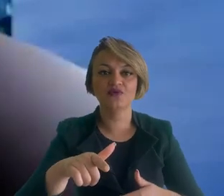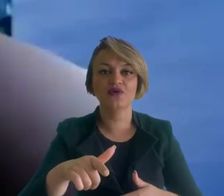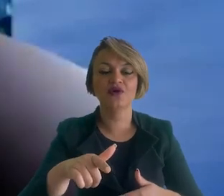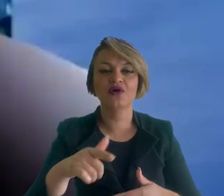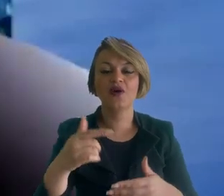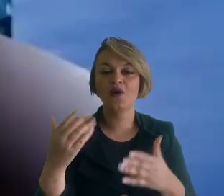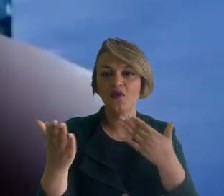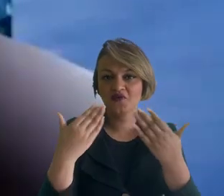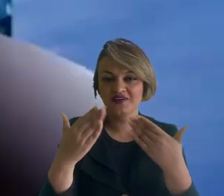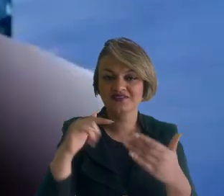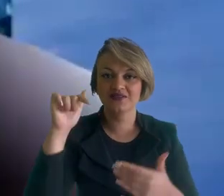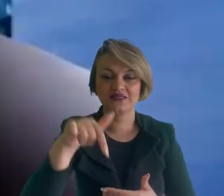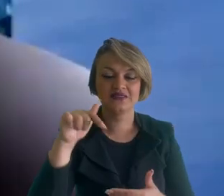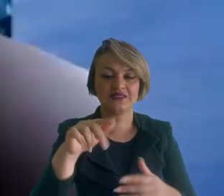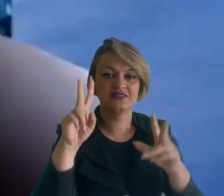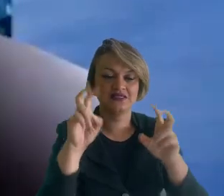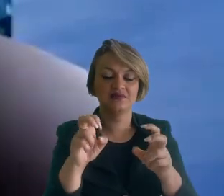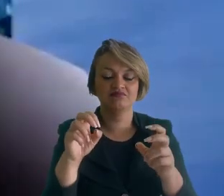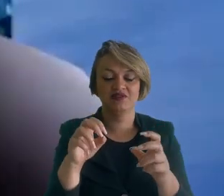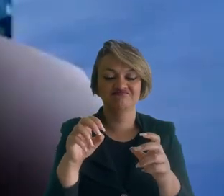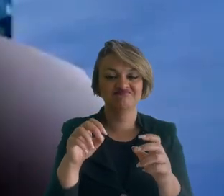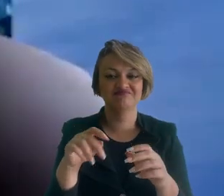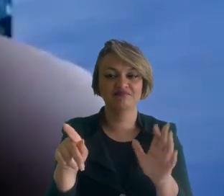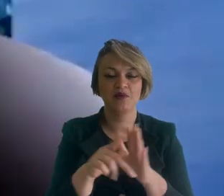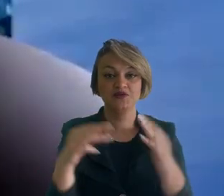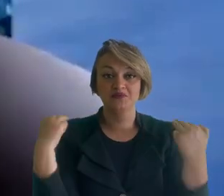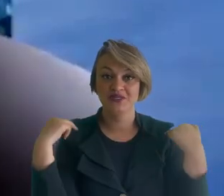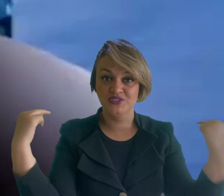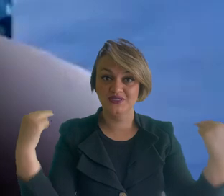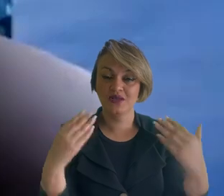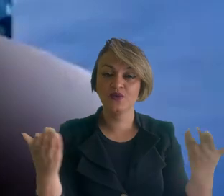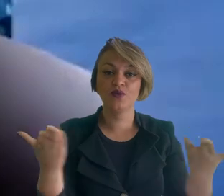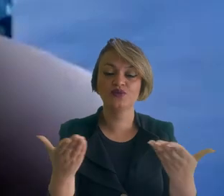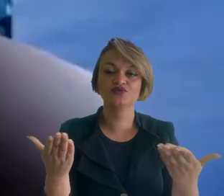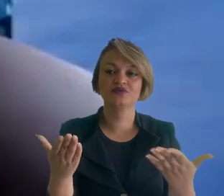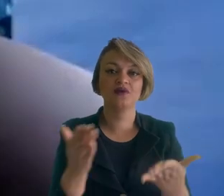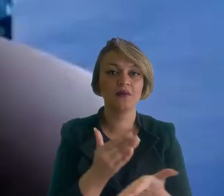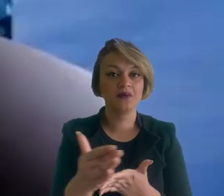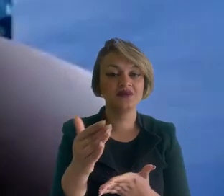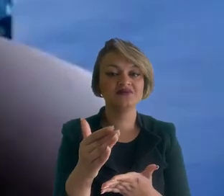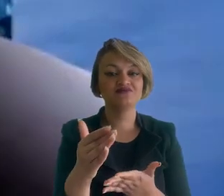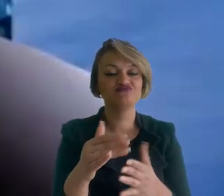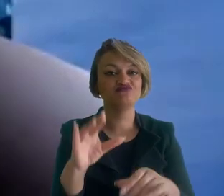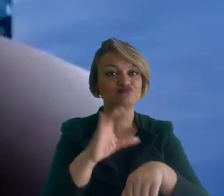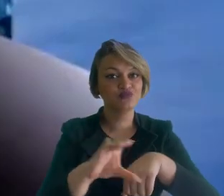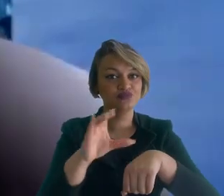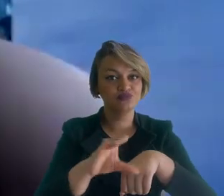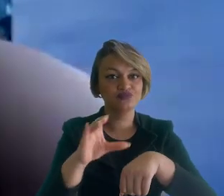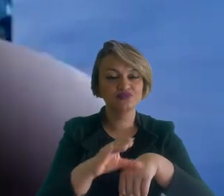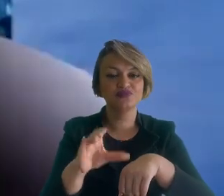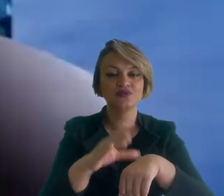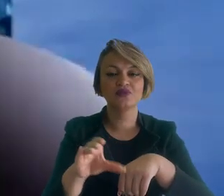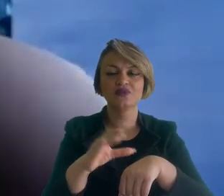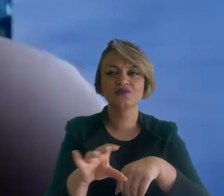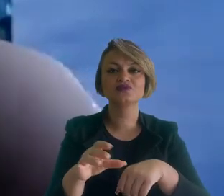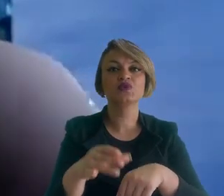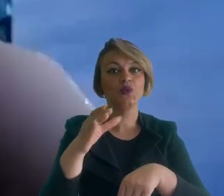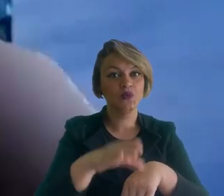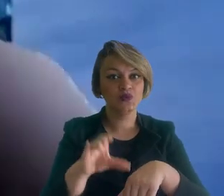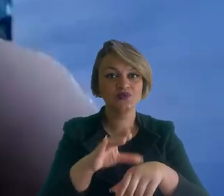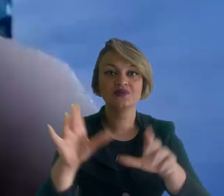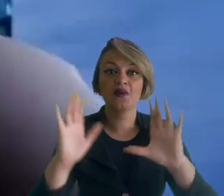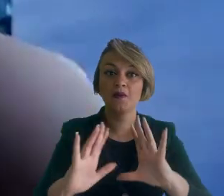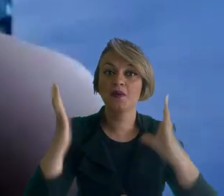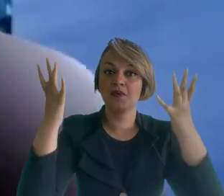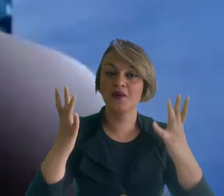na escola de magistrados hoje dando início a um curso a mais um curso de